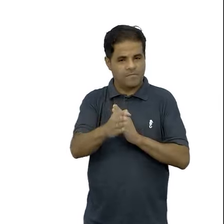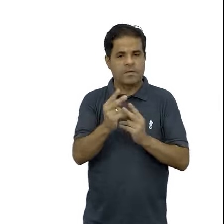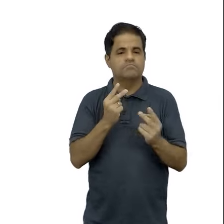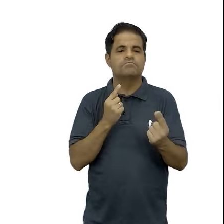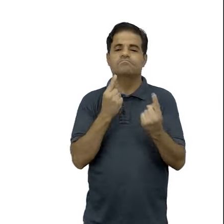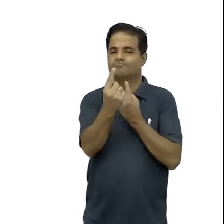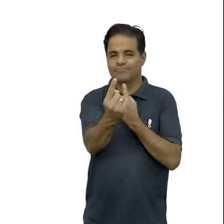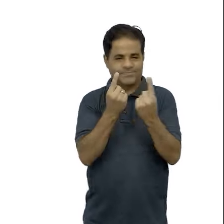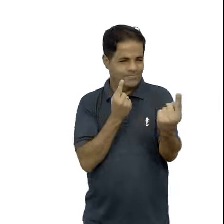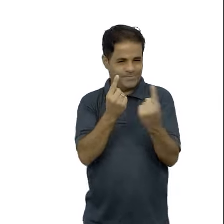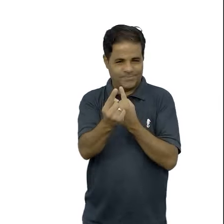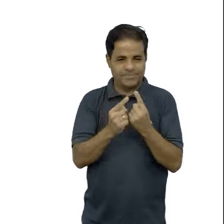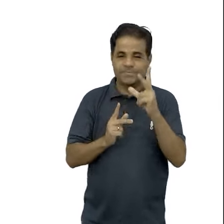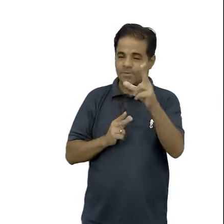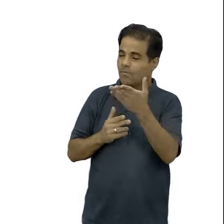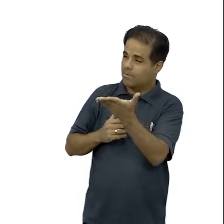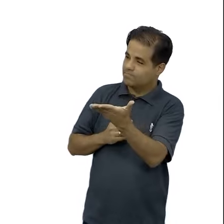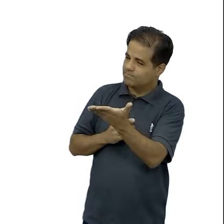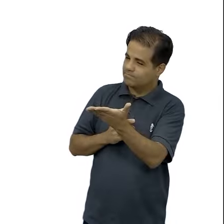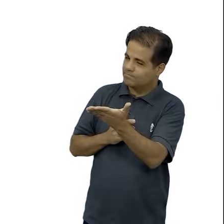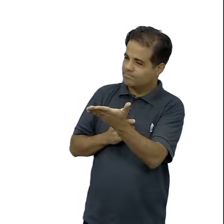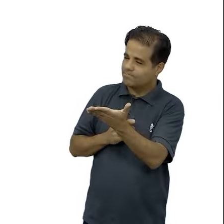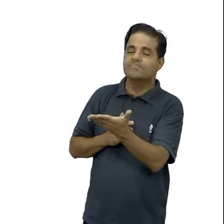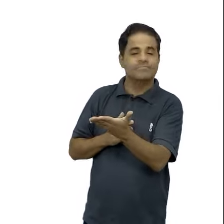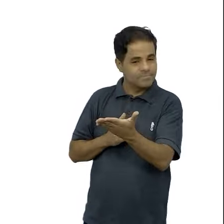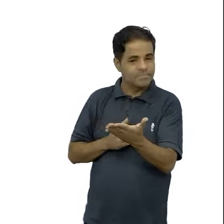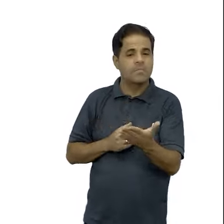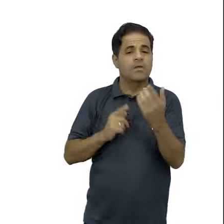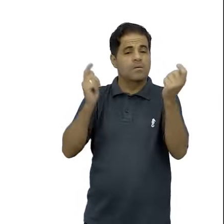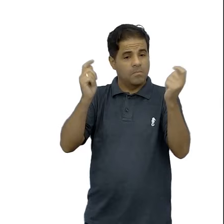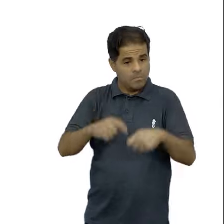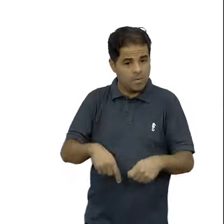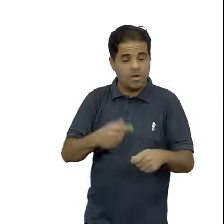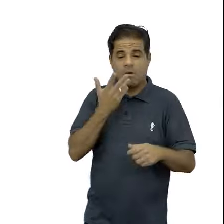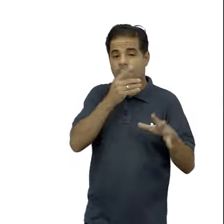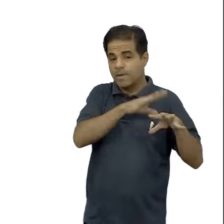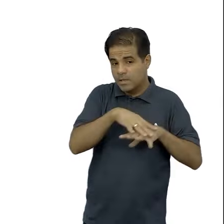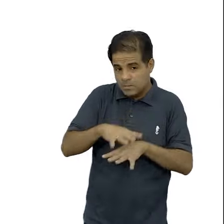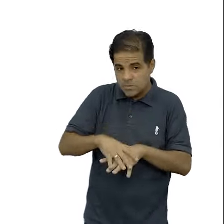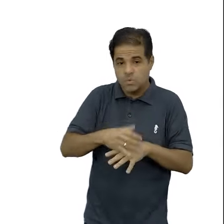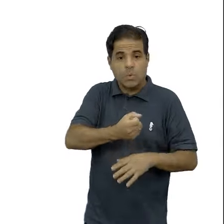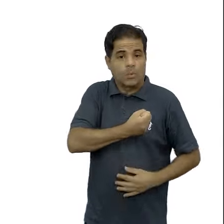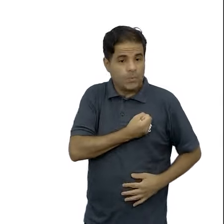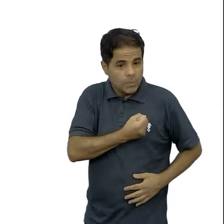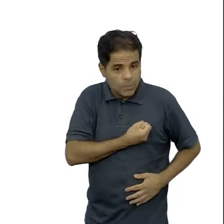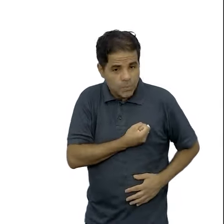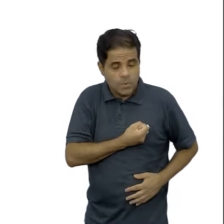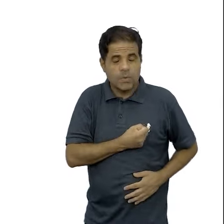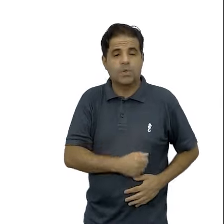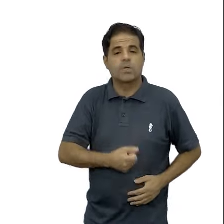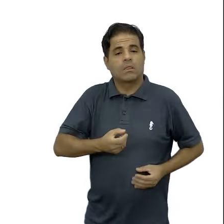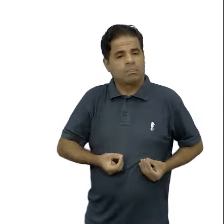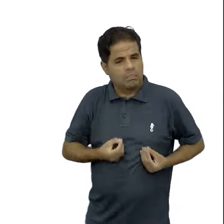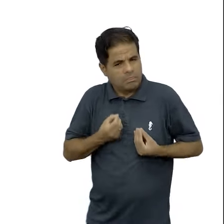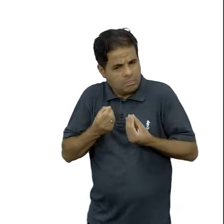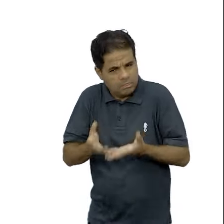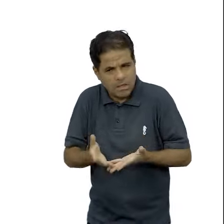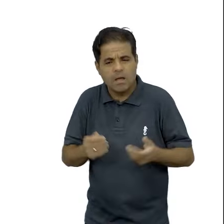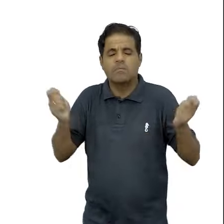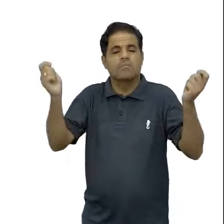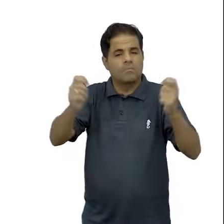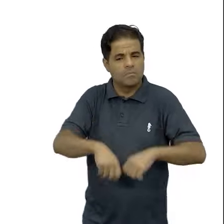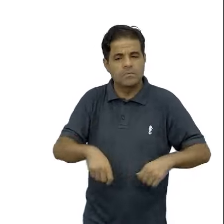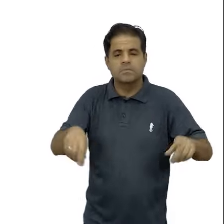dupla, como observada na figura. Ao mesmo tempo que ela pode matematizar o número à medida que contam,